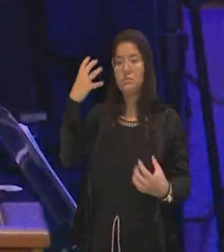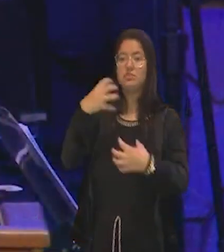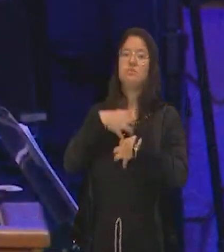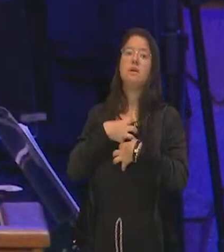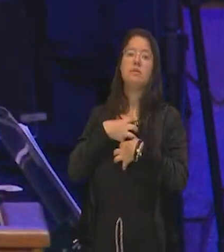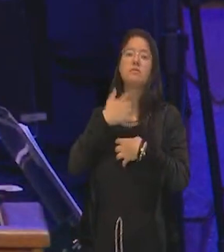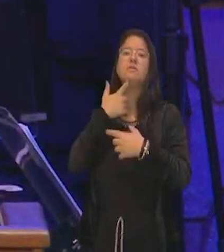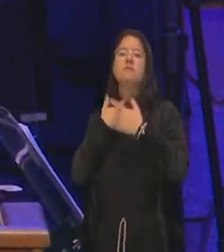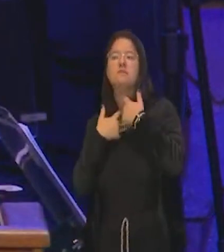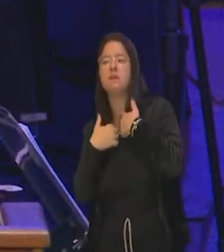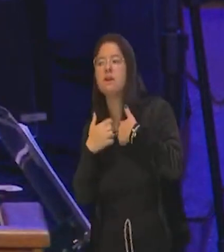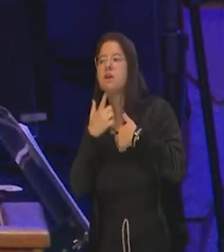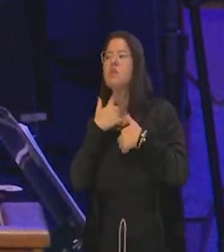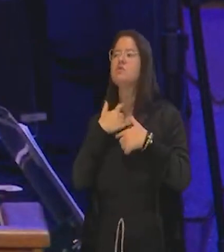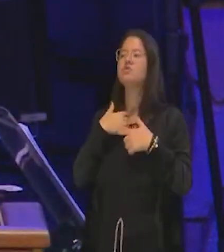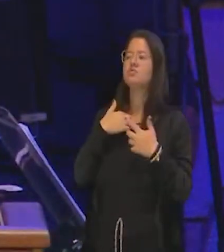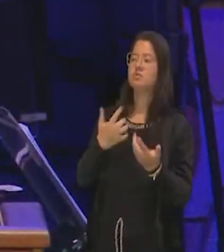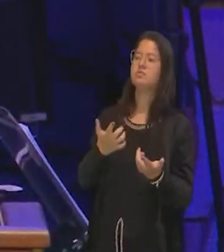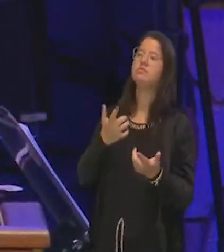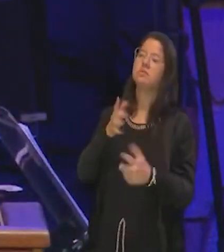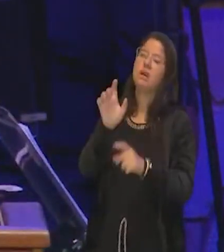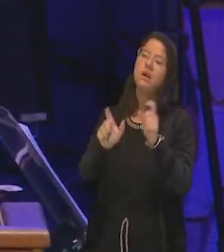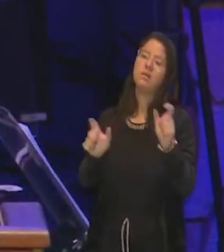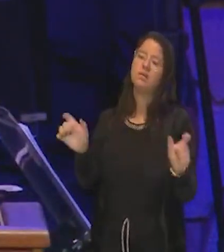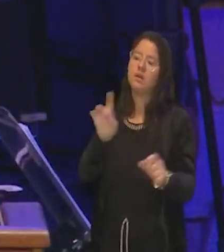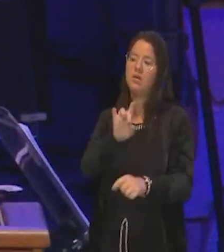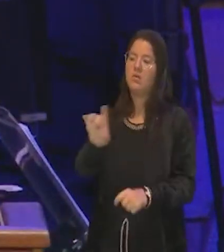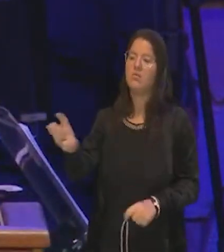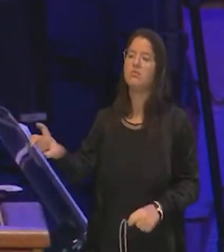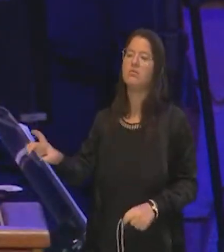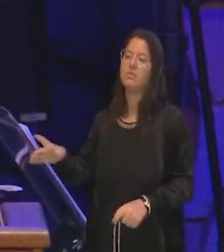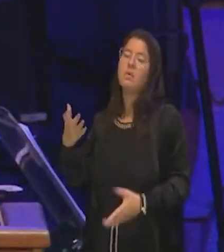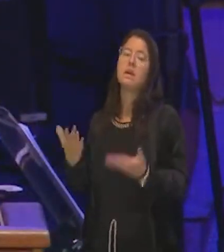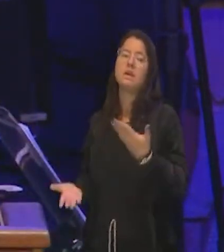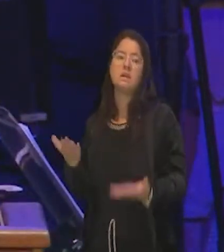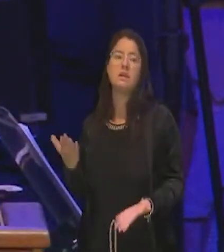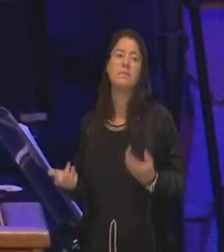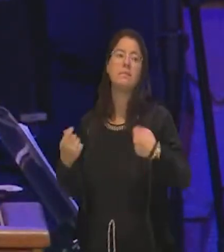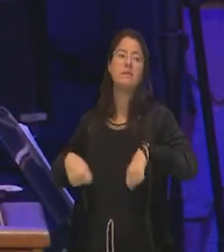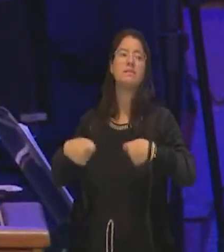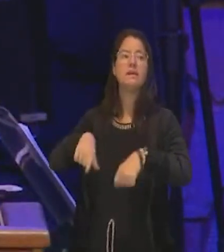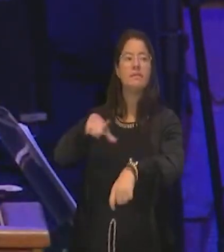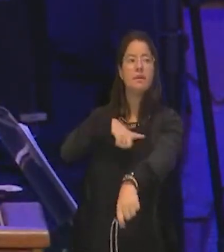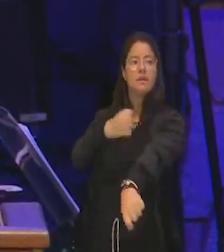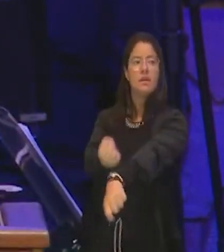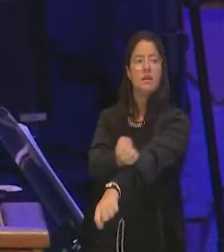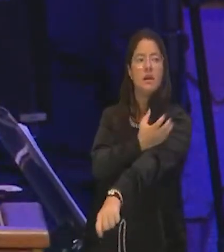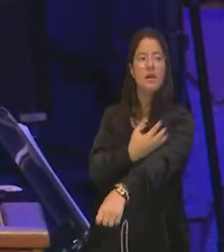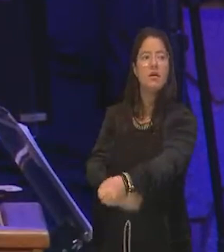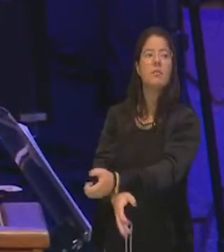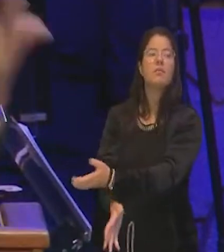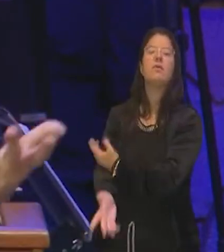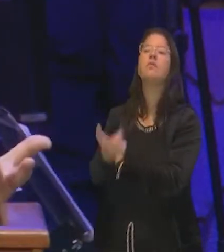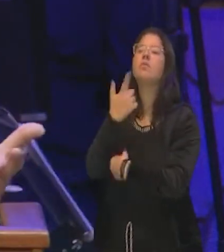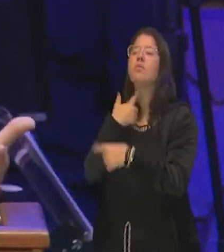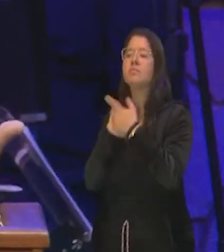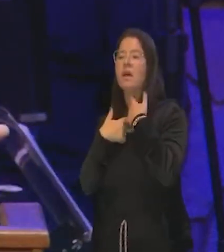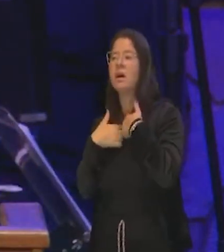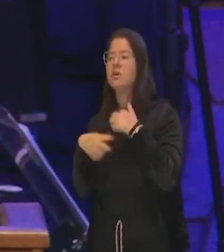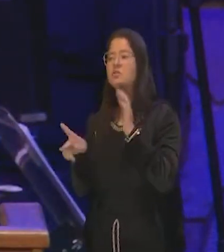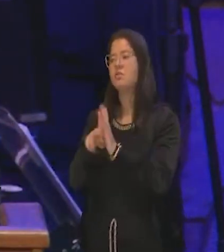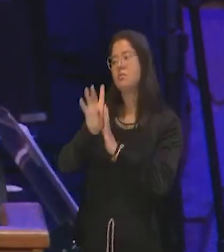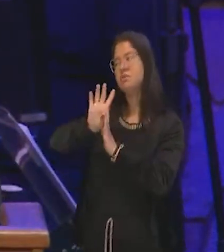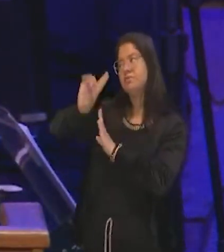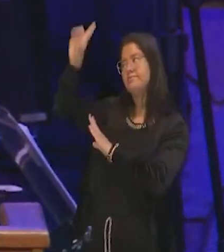seus desejos, da sua vontade, do equilíbrio que ele deve ter das suas emoções, da sua vontade com a vontade de